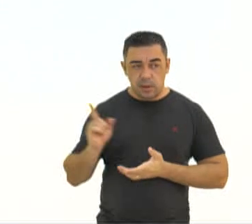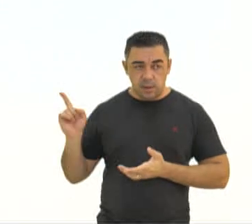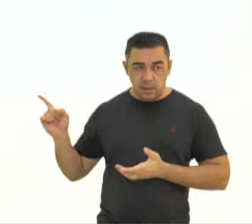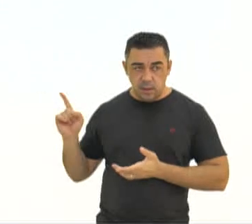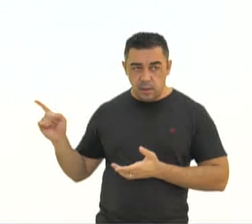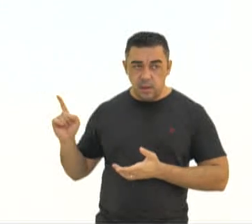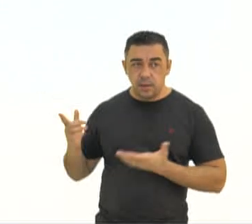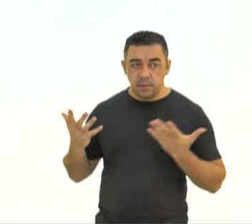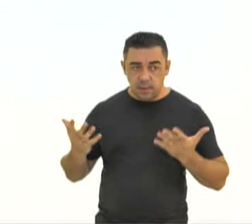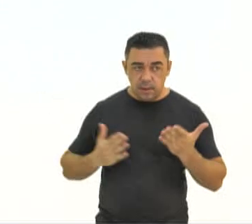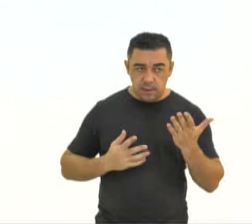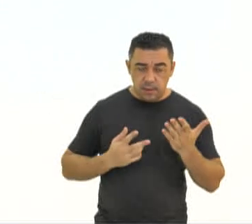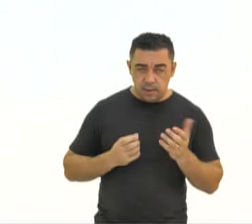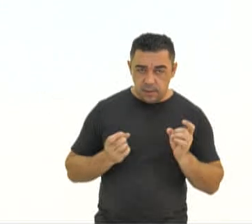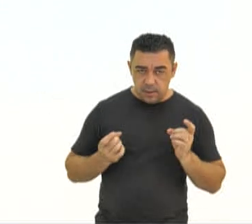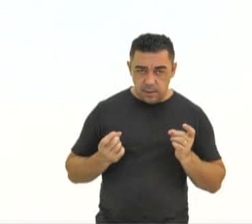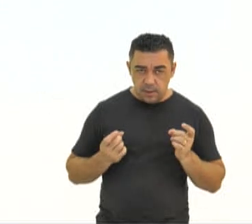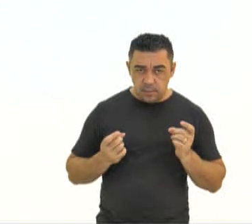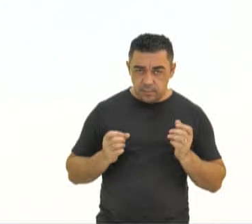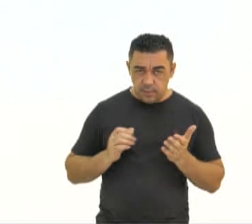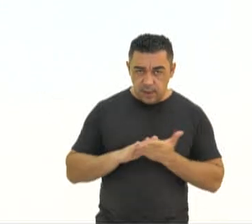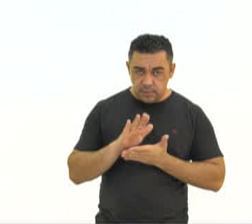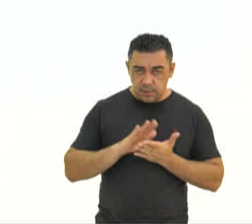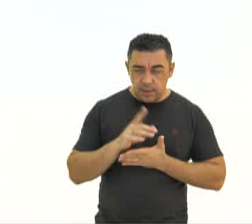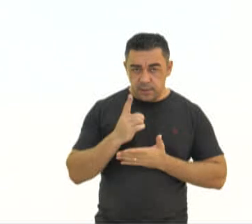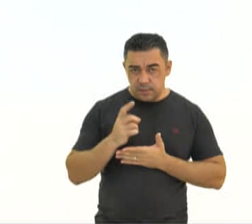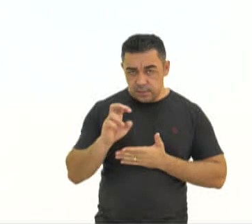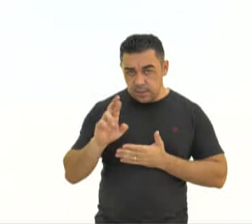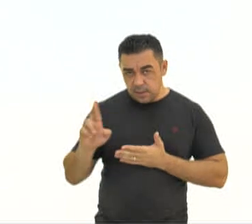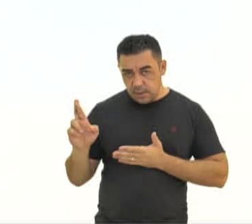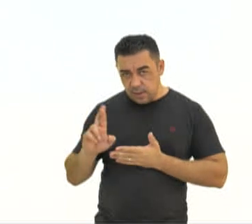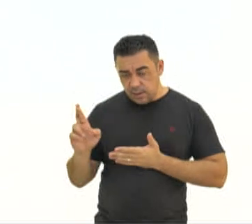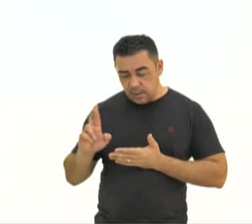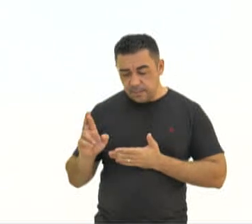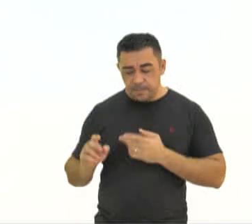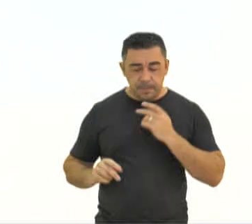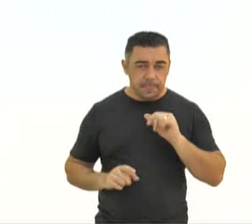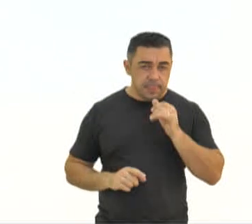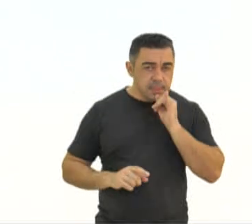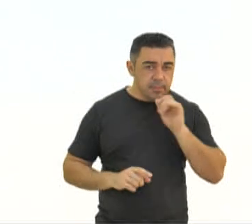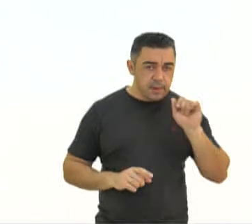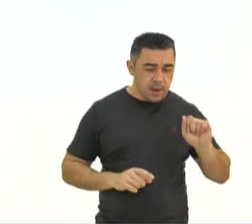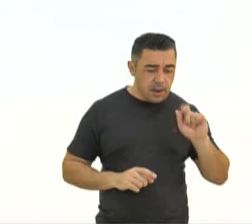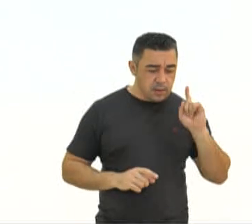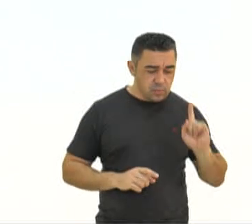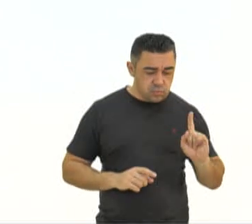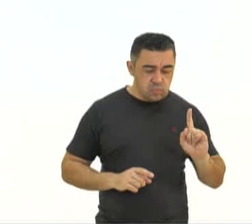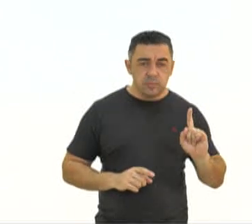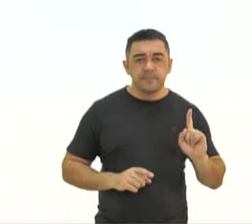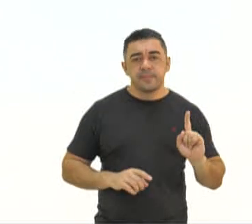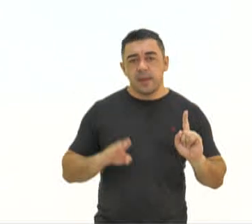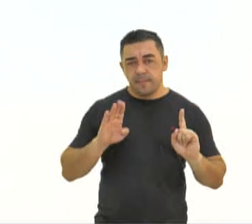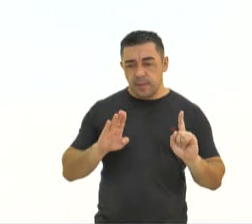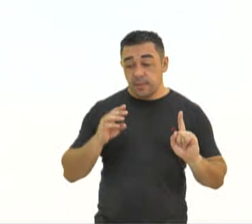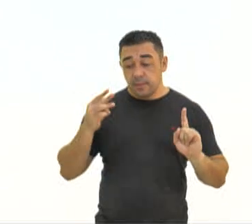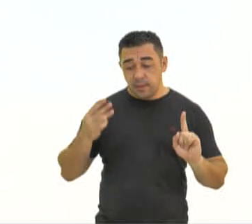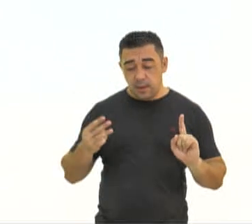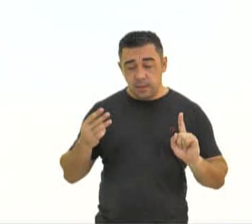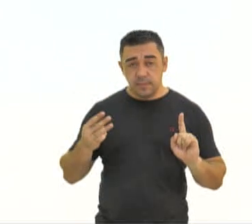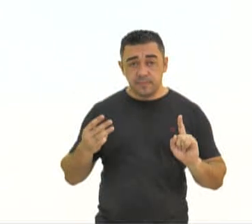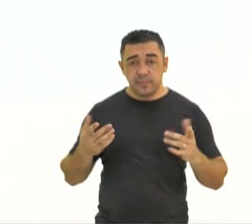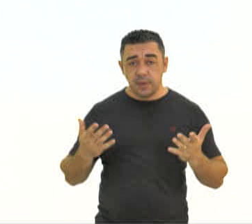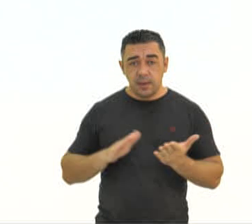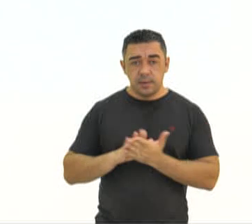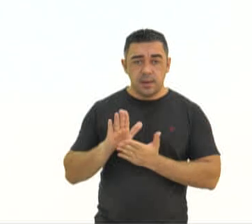que as pessoas querem gastar, né? Que é R$ 15,00. Tem que a caneta A vale R$ 1,00, a caneta B R$ 3,00 e ela